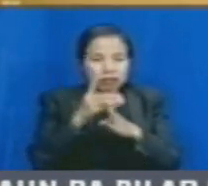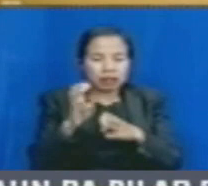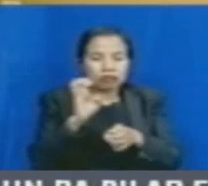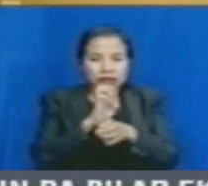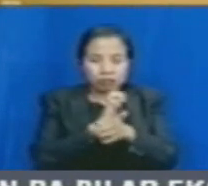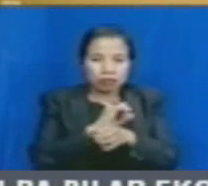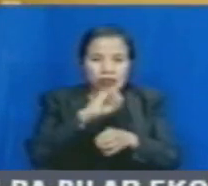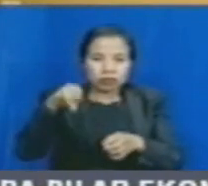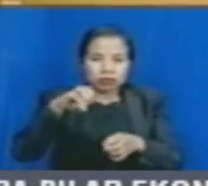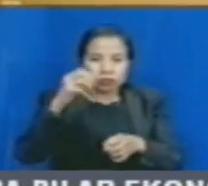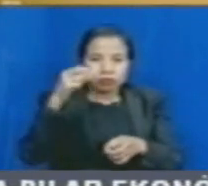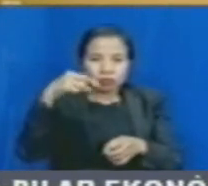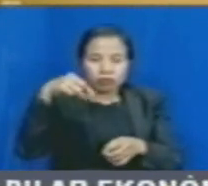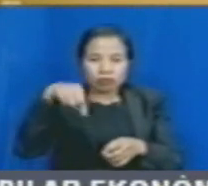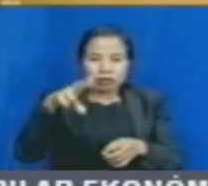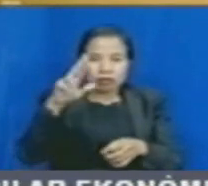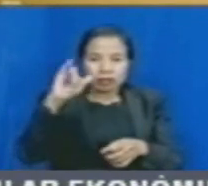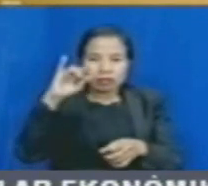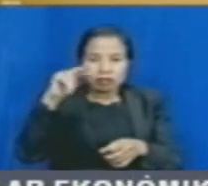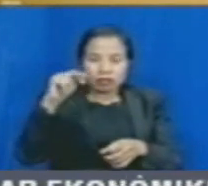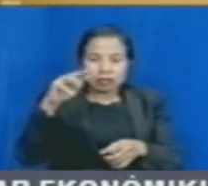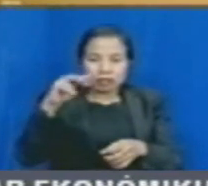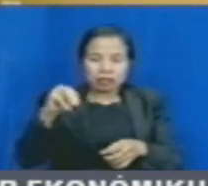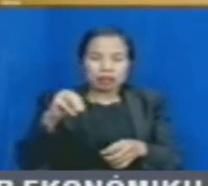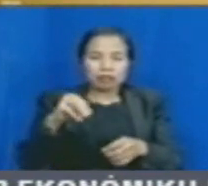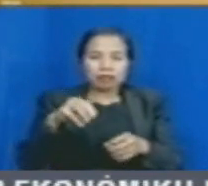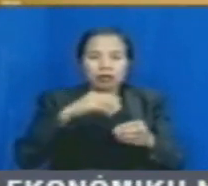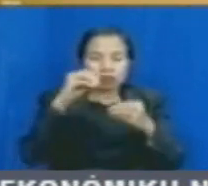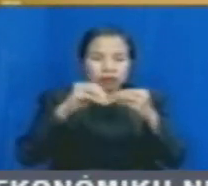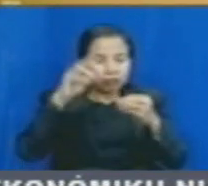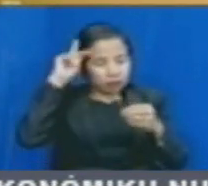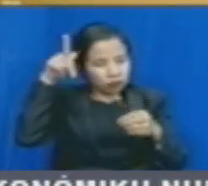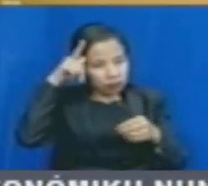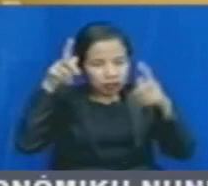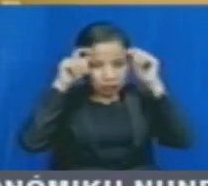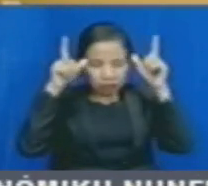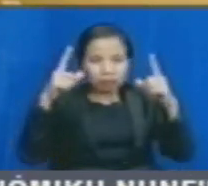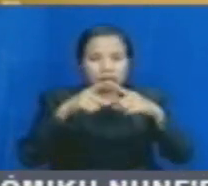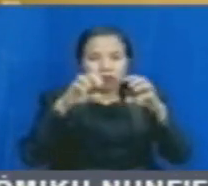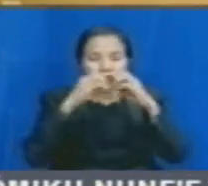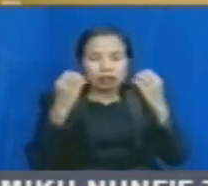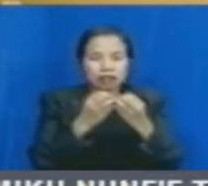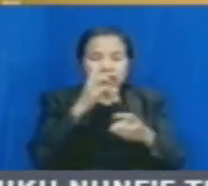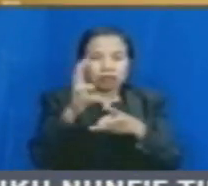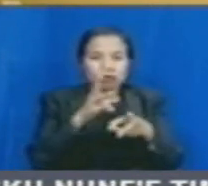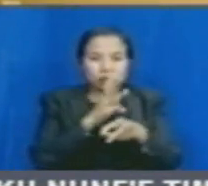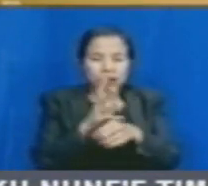dos Santos, quando a política adesão Timor-Leste para a Organização Mundial do Comércio.